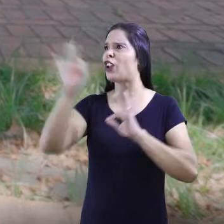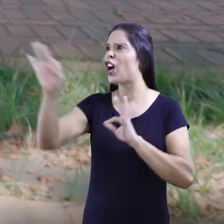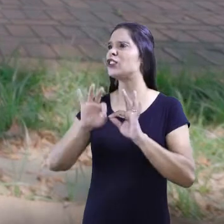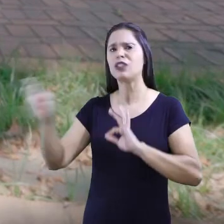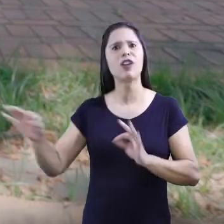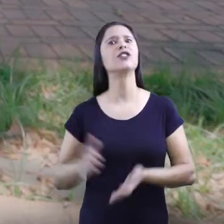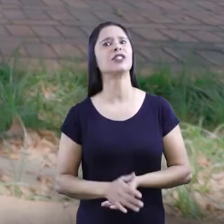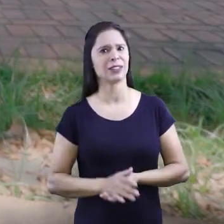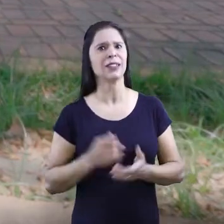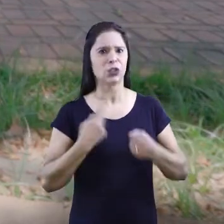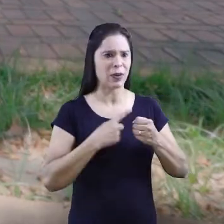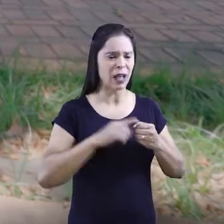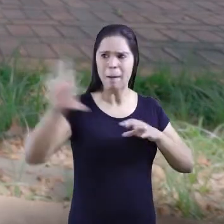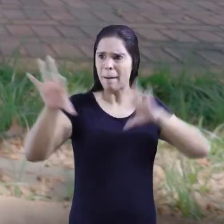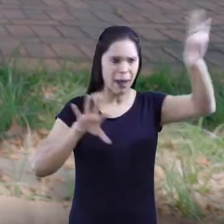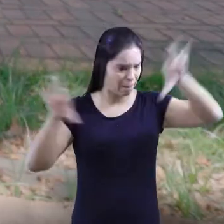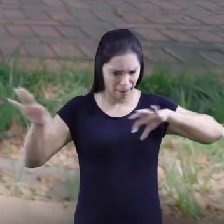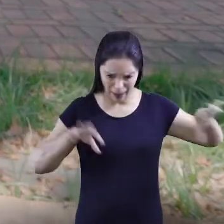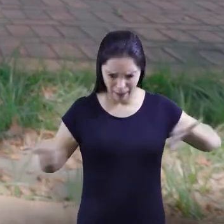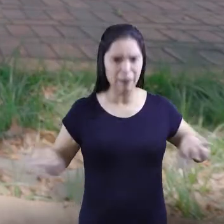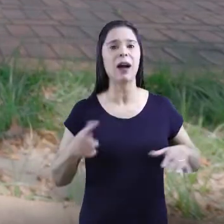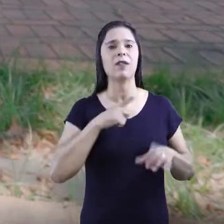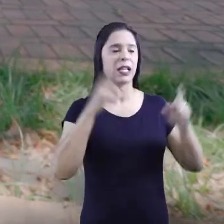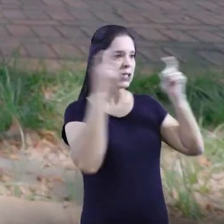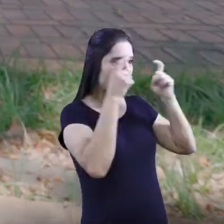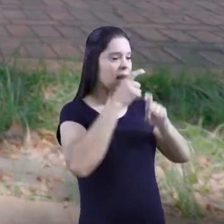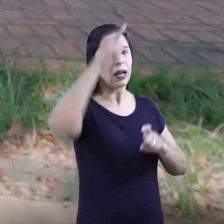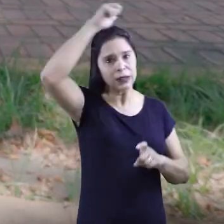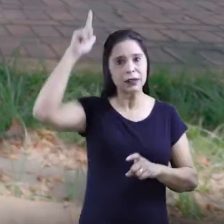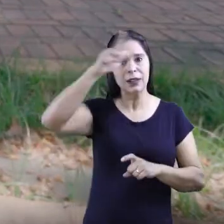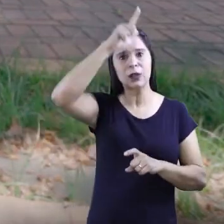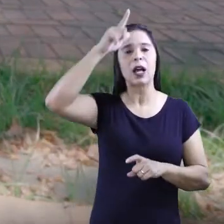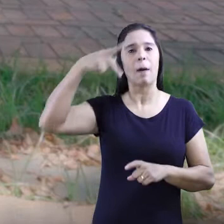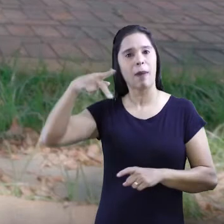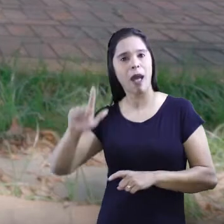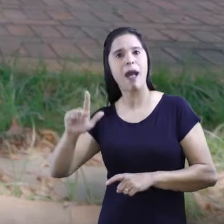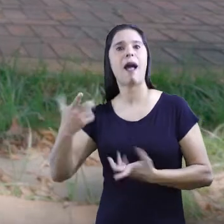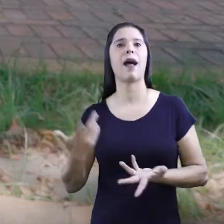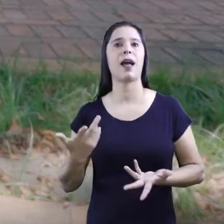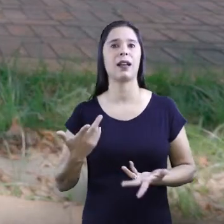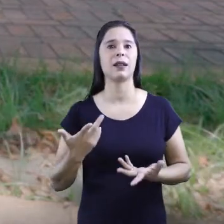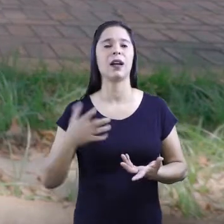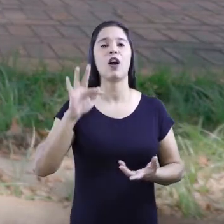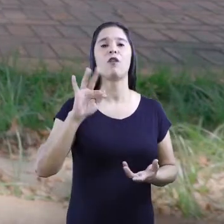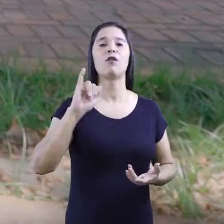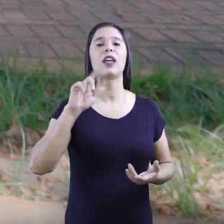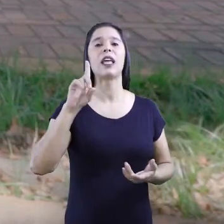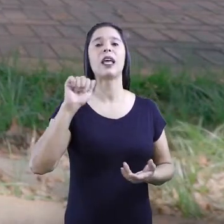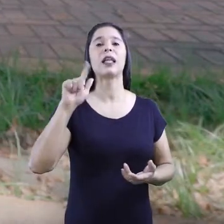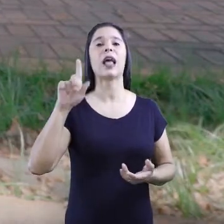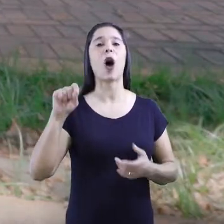grandes de uma província para outra, de uma região para outra. A gente vai ter Sabará, Santa Luzia, Pedro